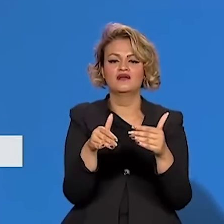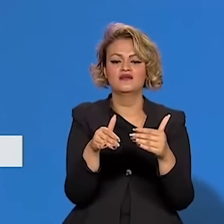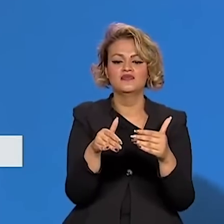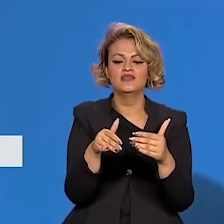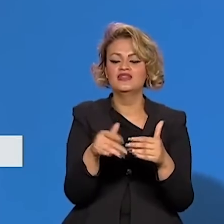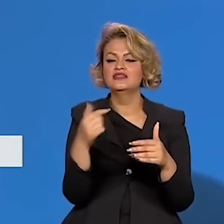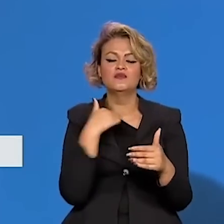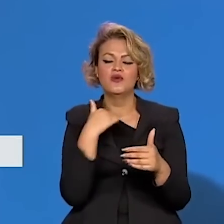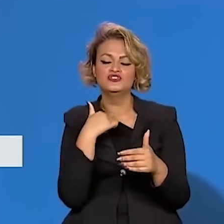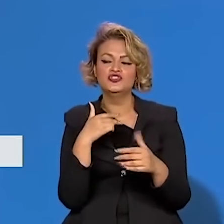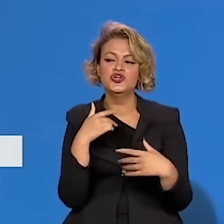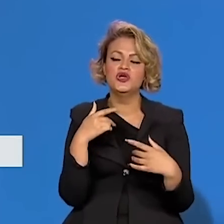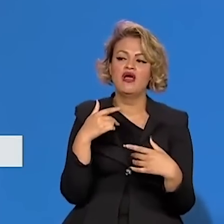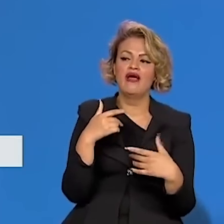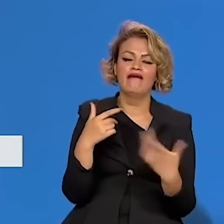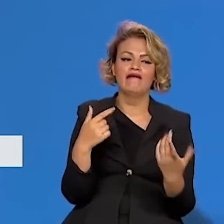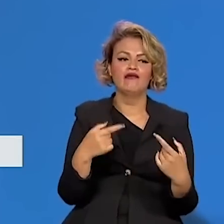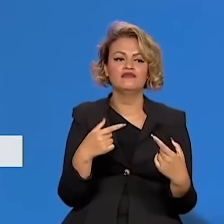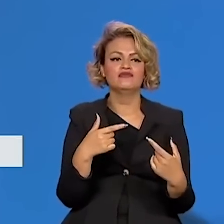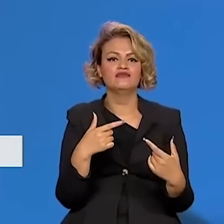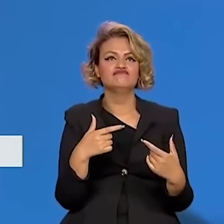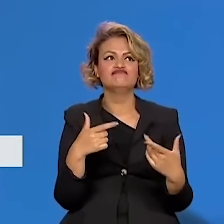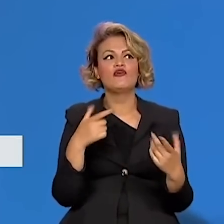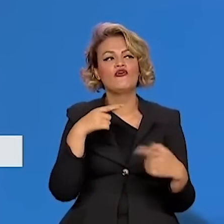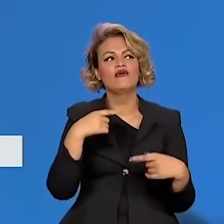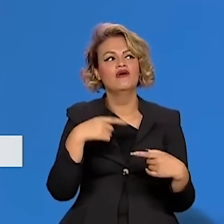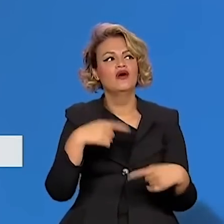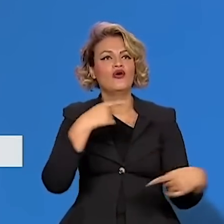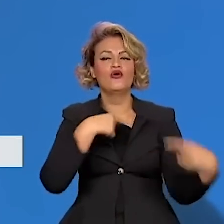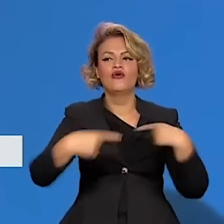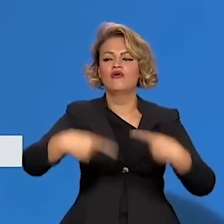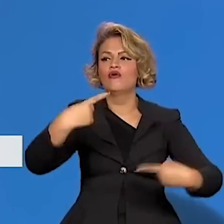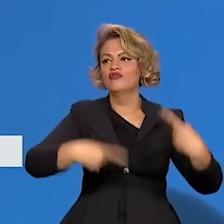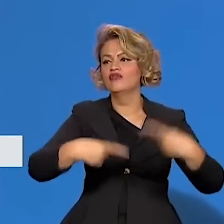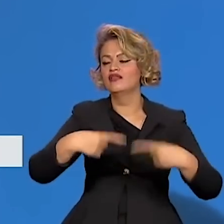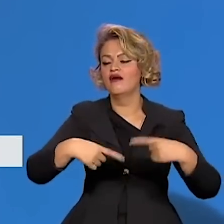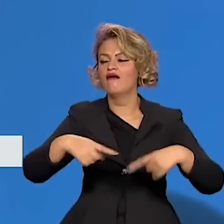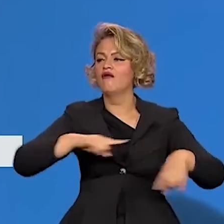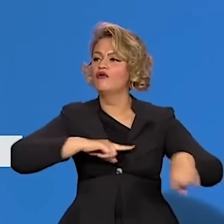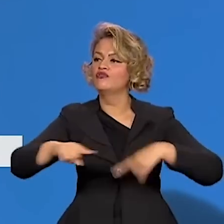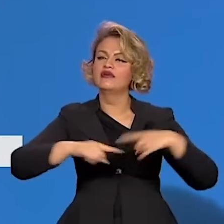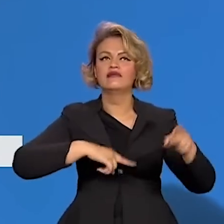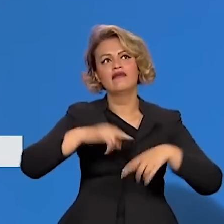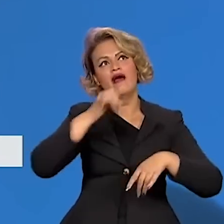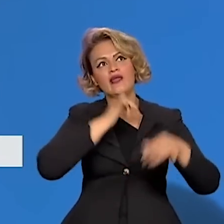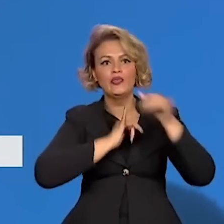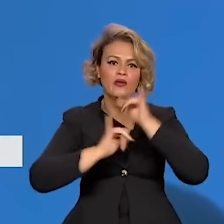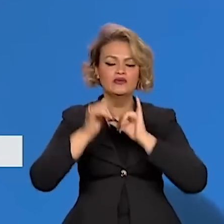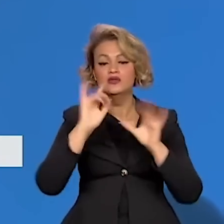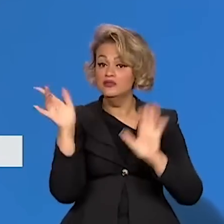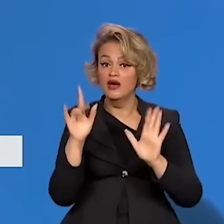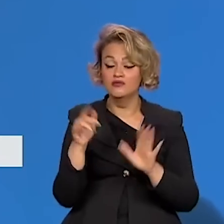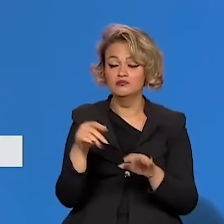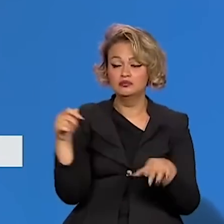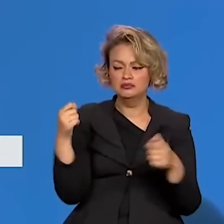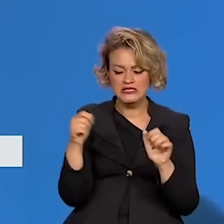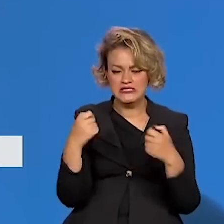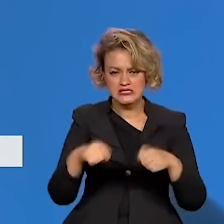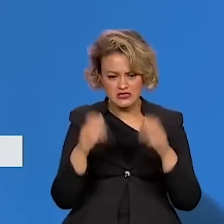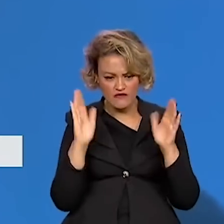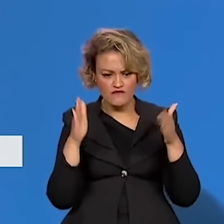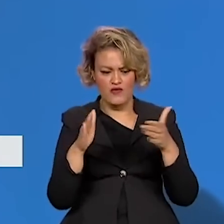não pode ficar governando sabe de acordo com o vento você determina estratégias que você quer que aconteça